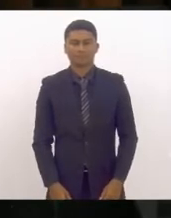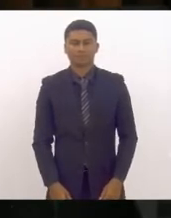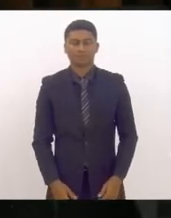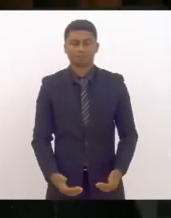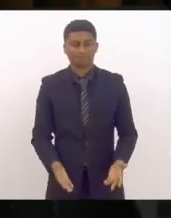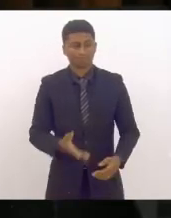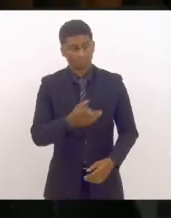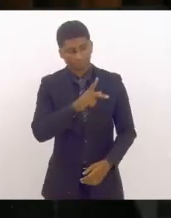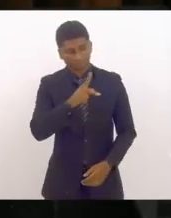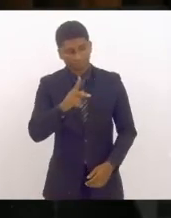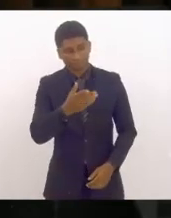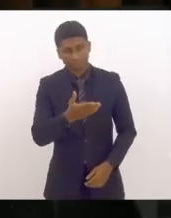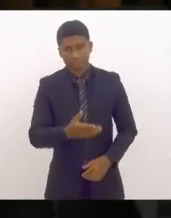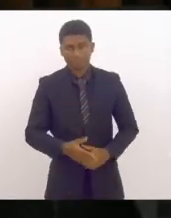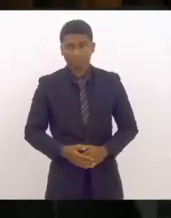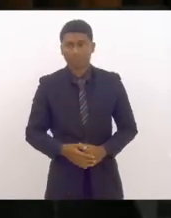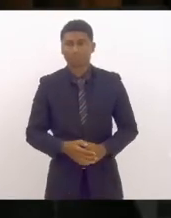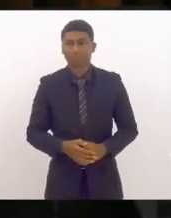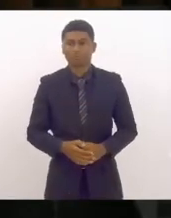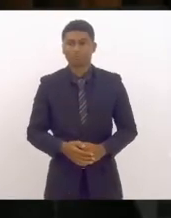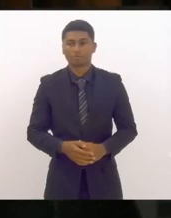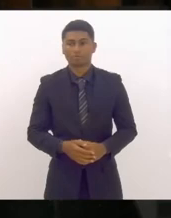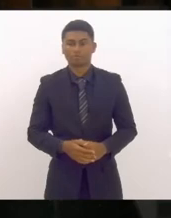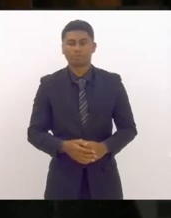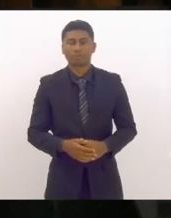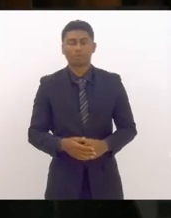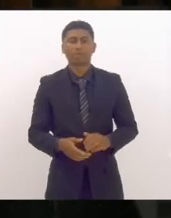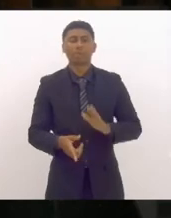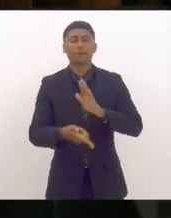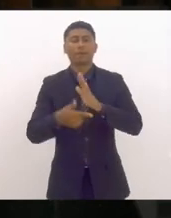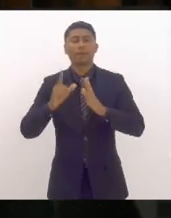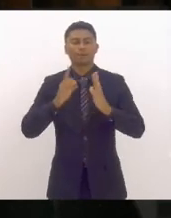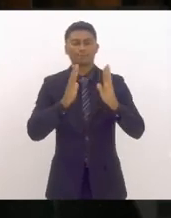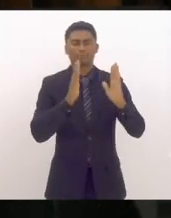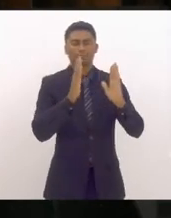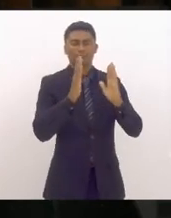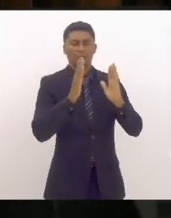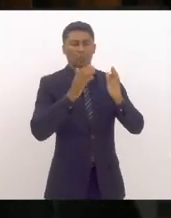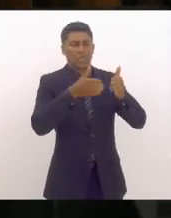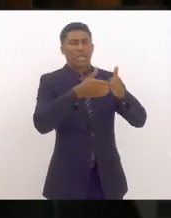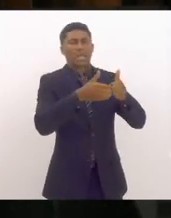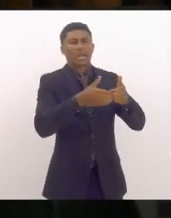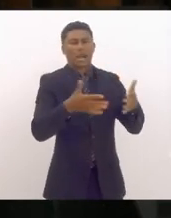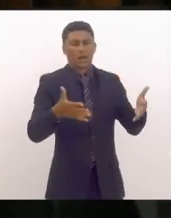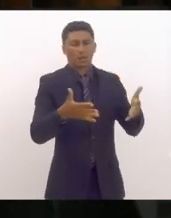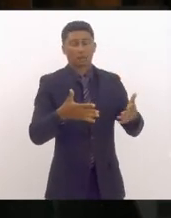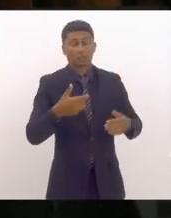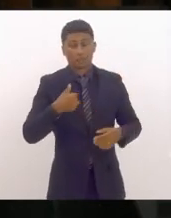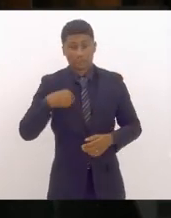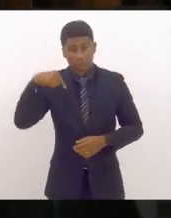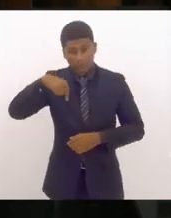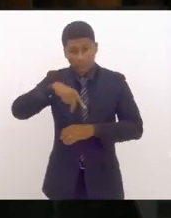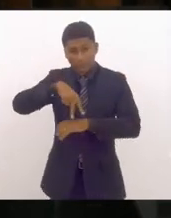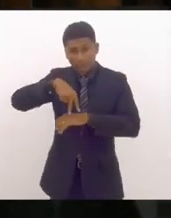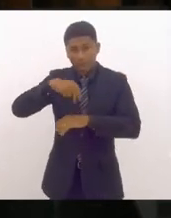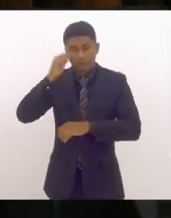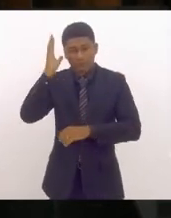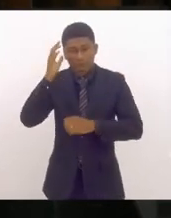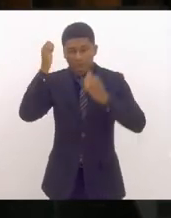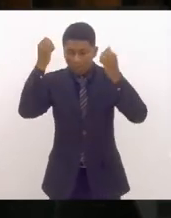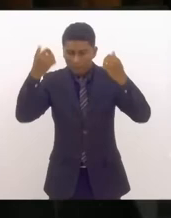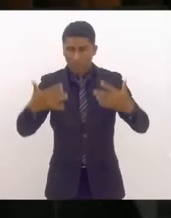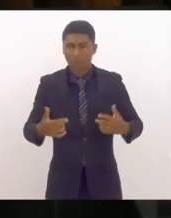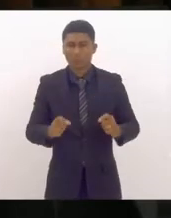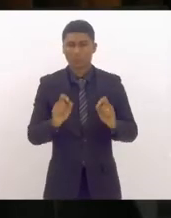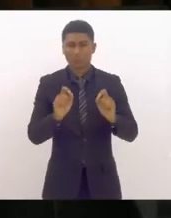Senhora presidente, no expediente inicial, eu aqui afirmava